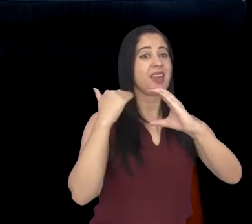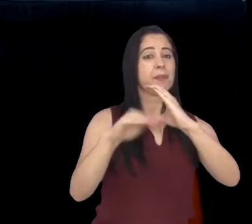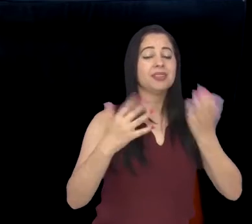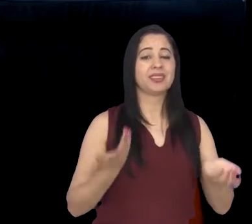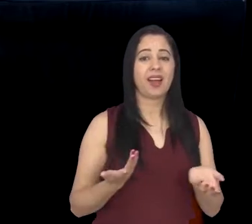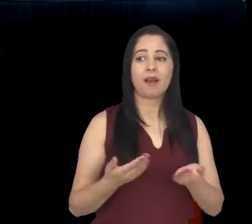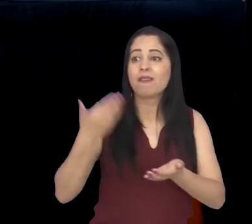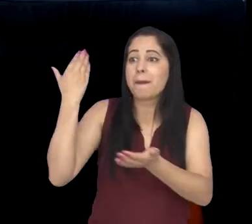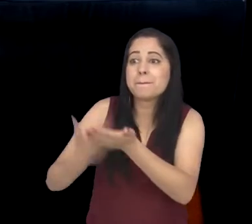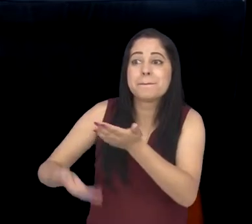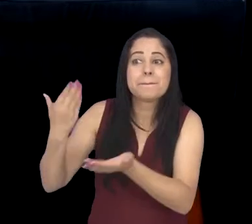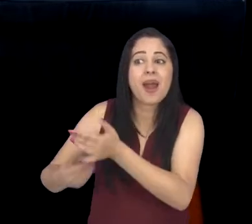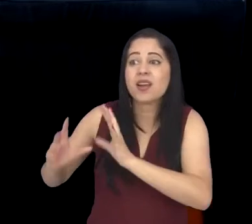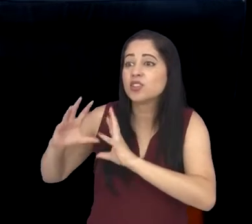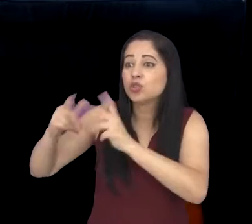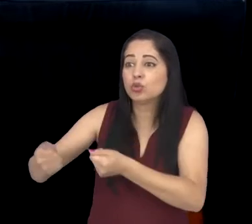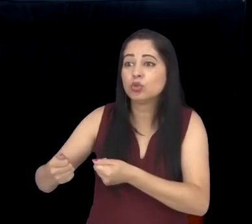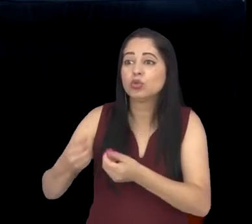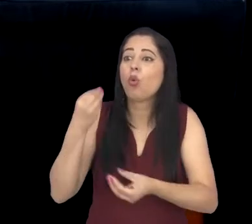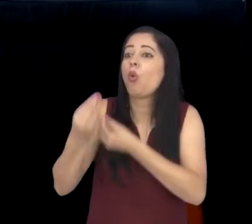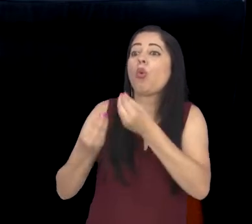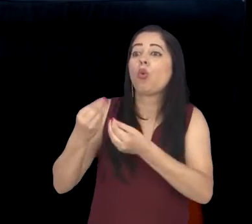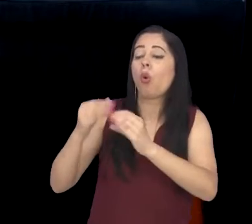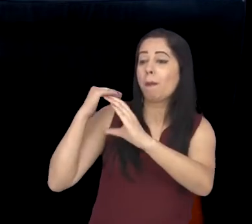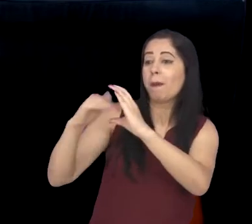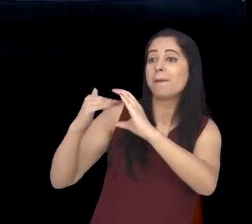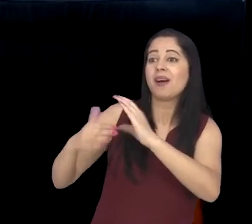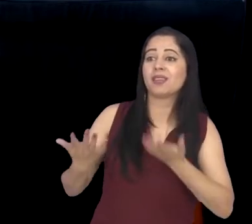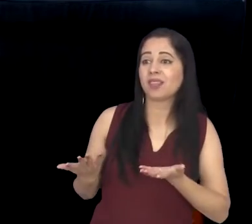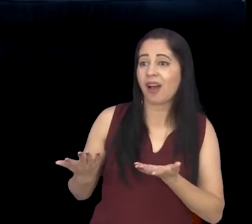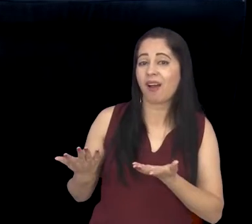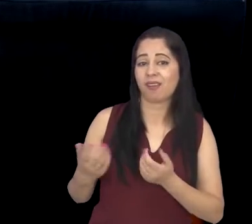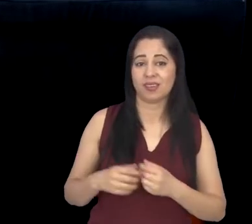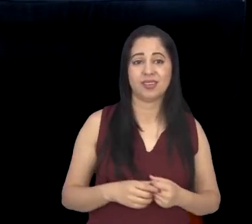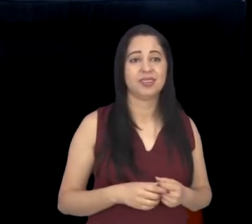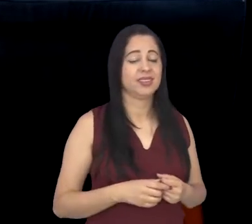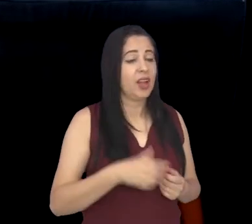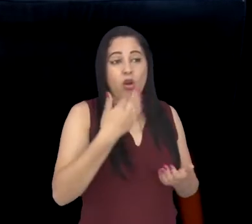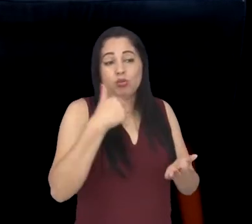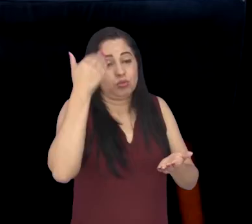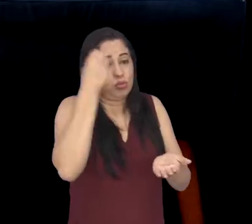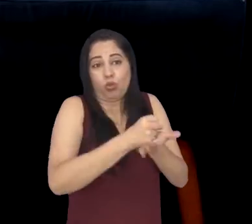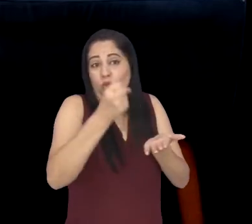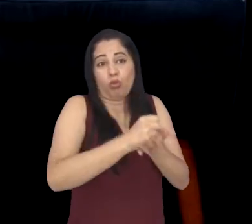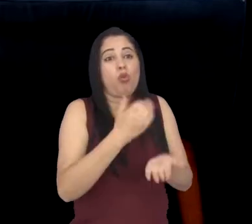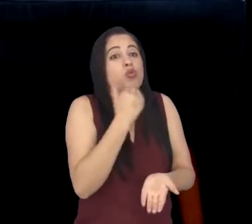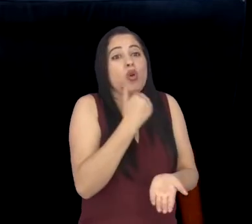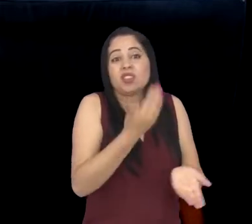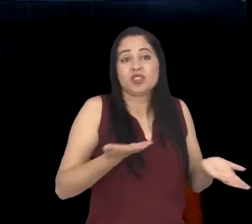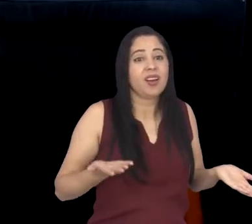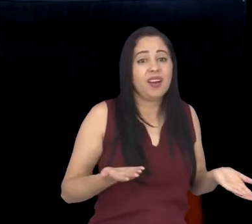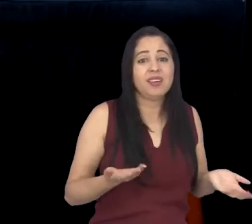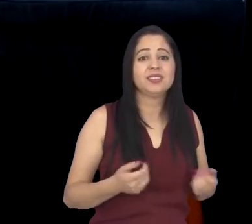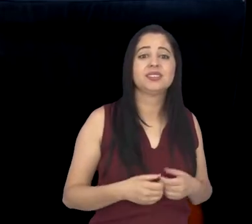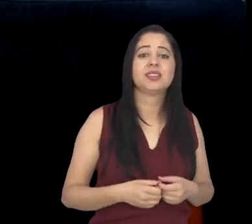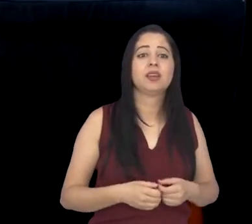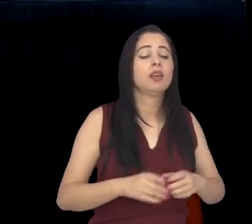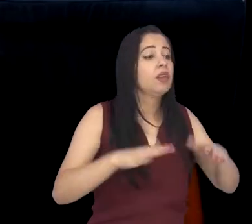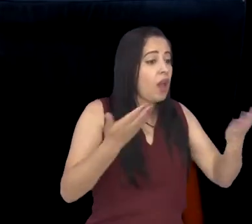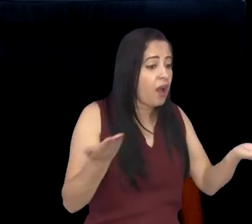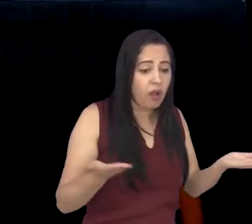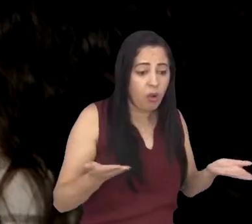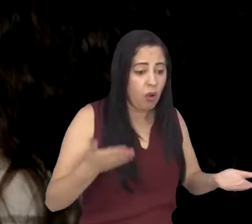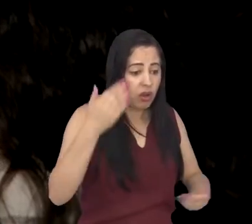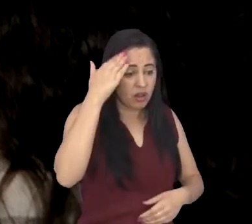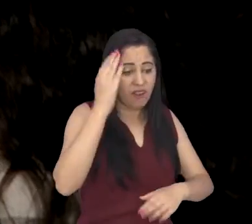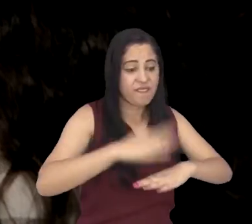material. Todo. Em filme, não dá para passar pelo satélite. Não dá para fazer sem ser eletrônico. Que revelar. Eu falei, e aí? E